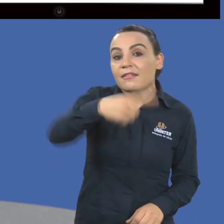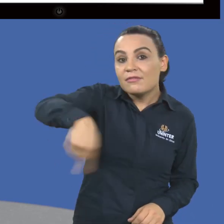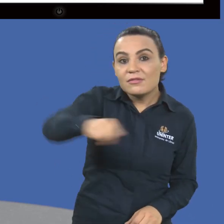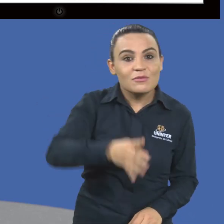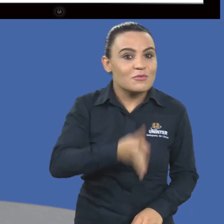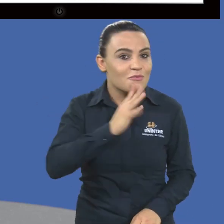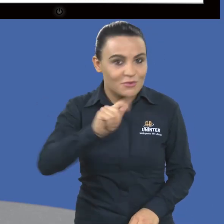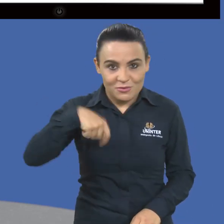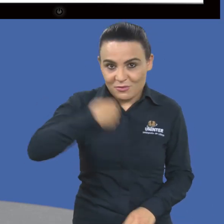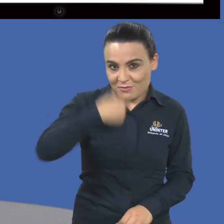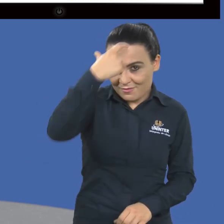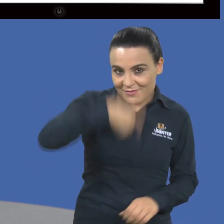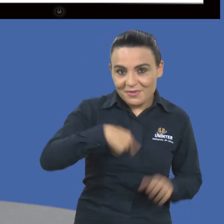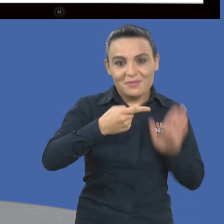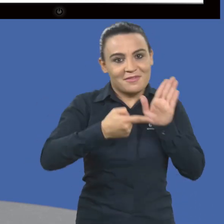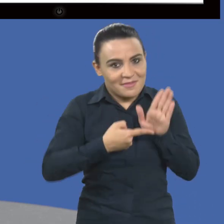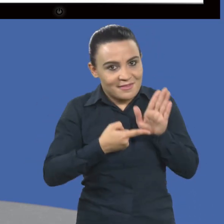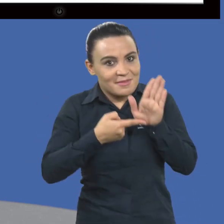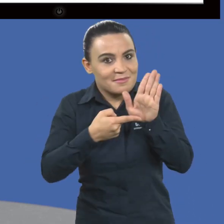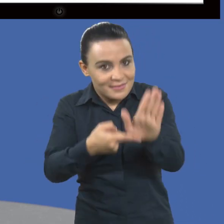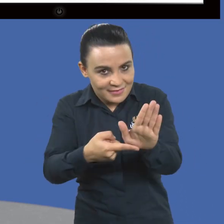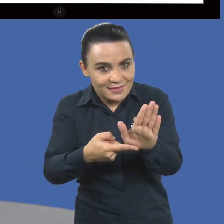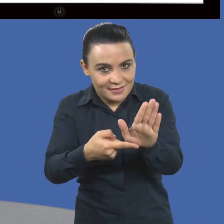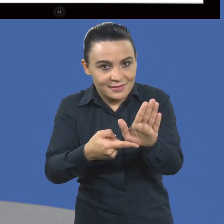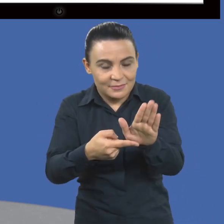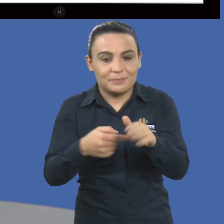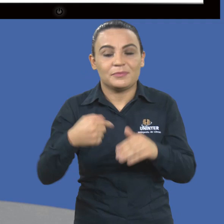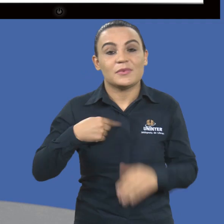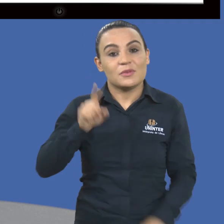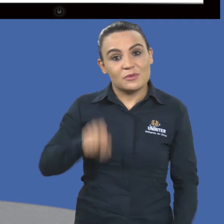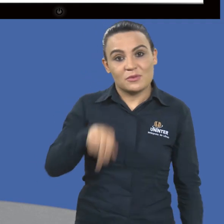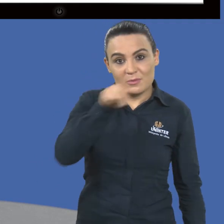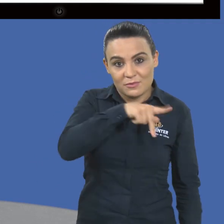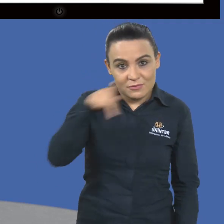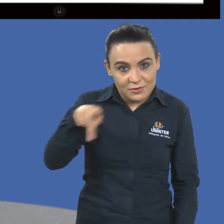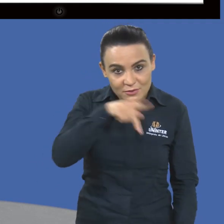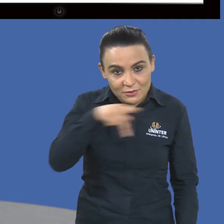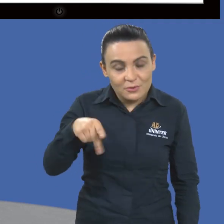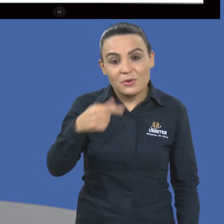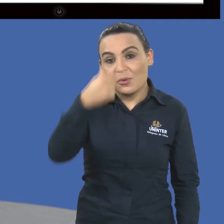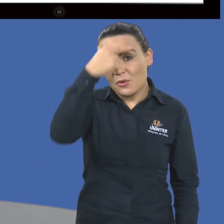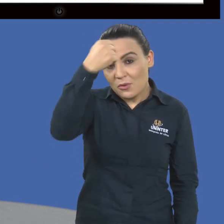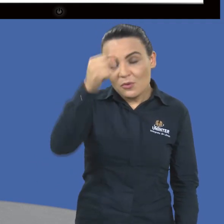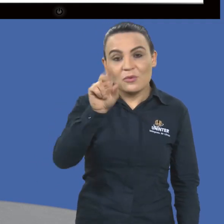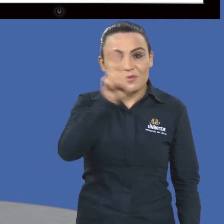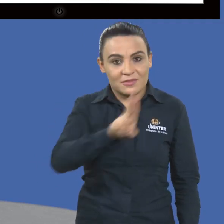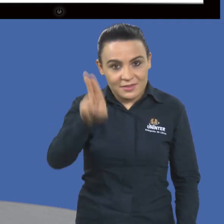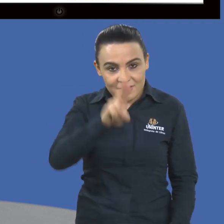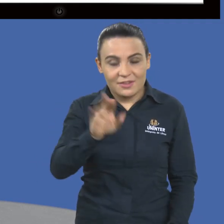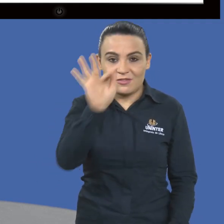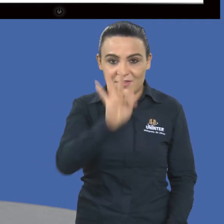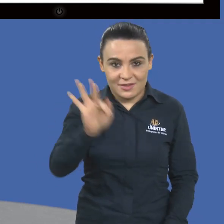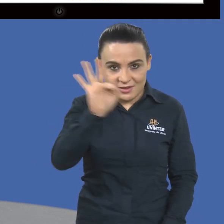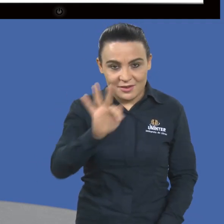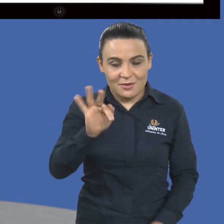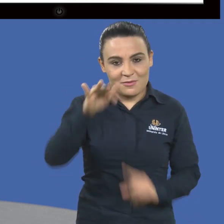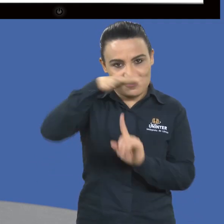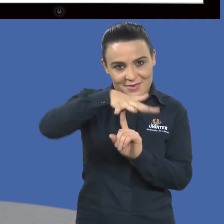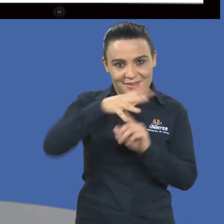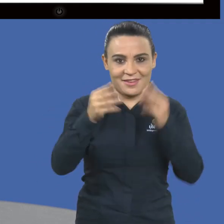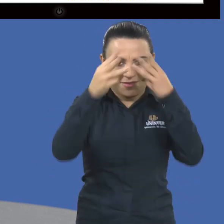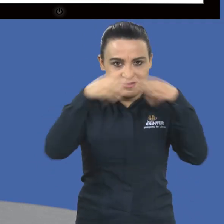gostaria, para aqueles que não me conhecem, me apresentar que eu sou professor da Universidade Federal do